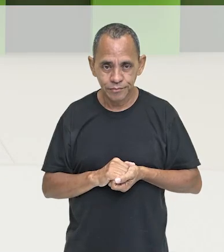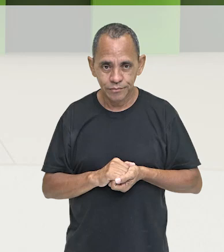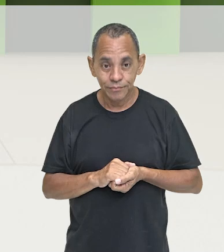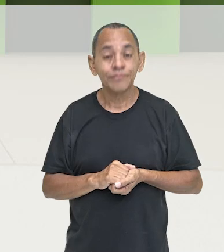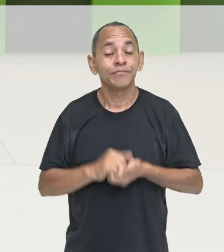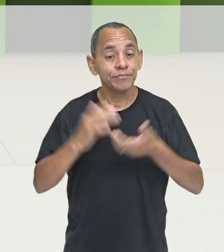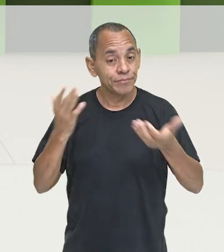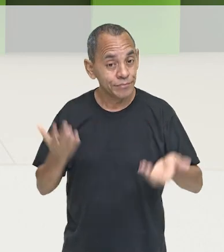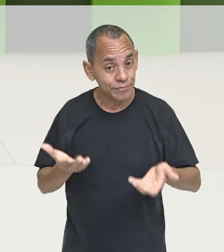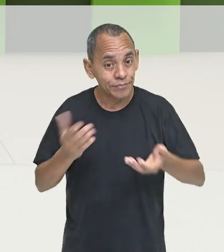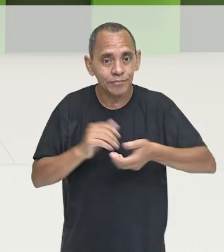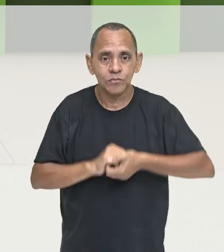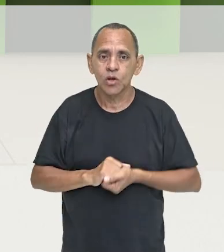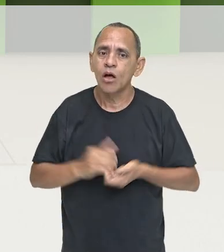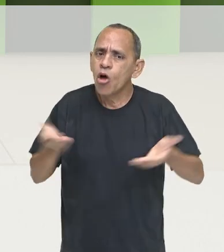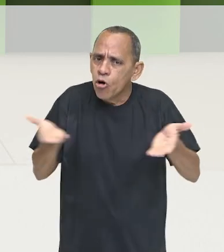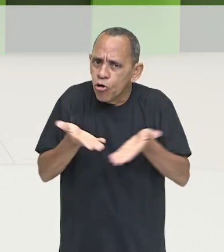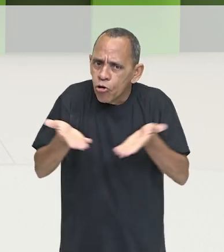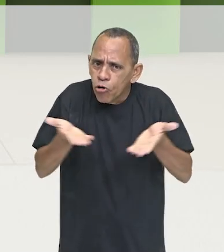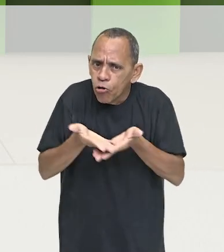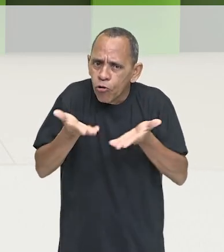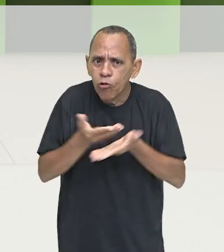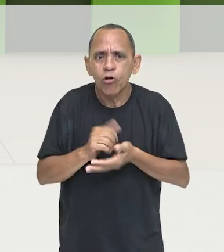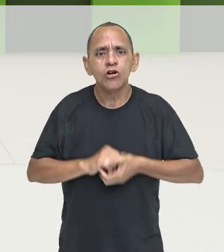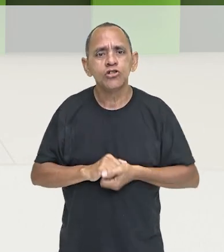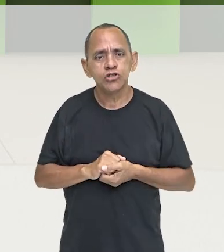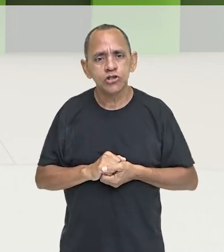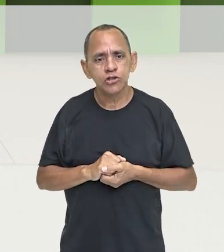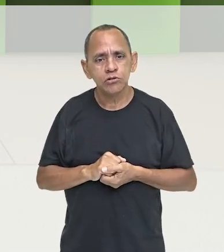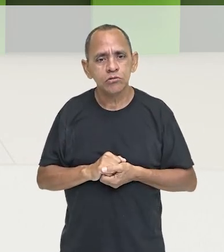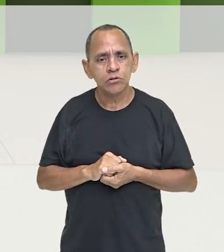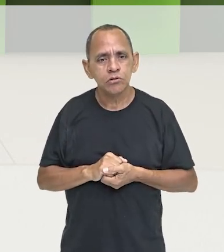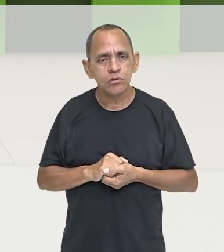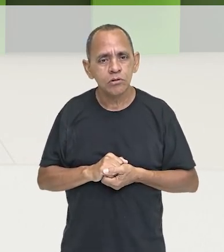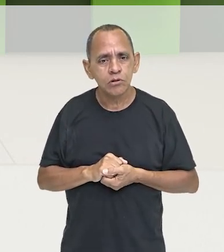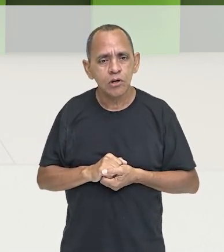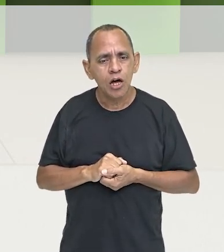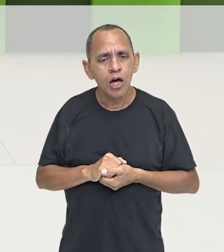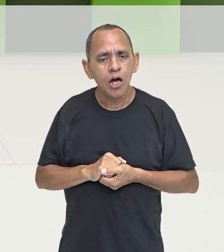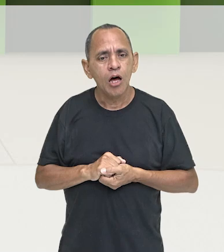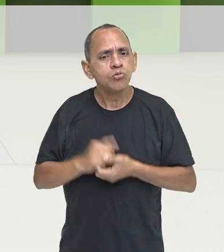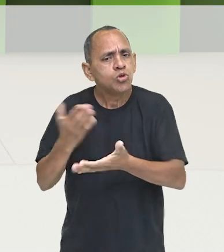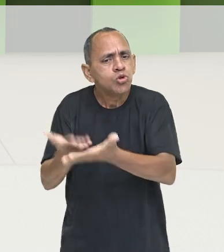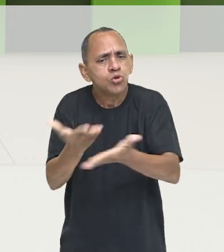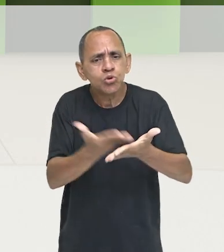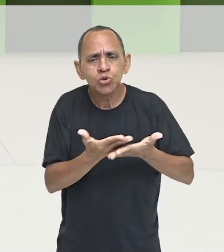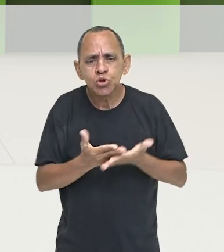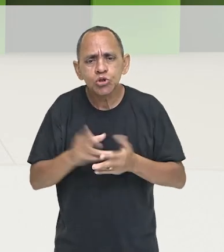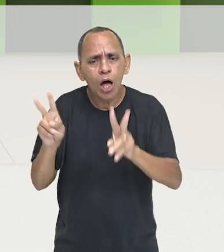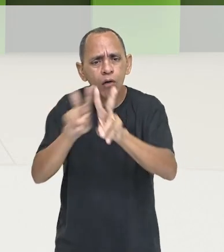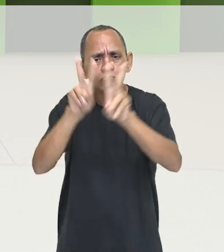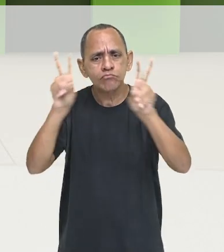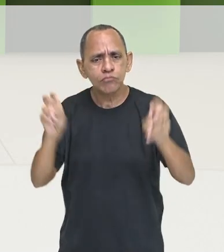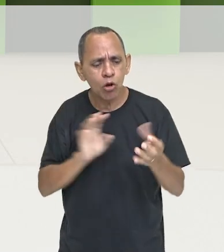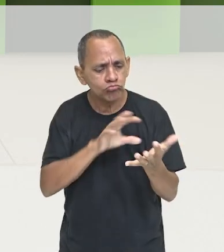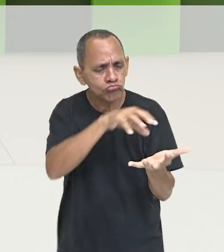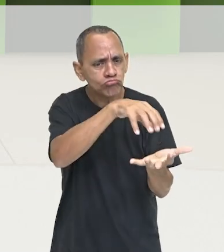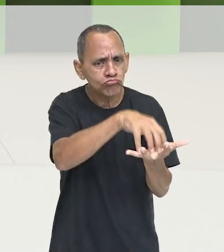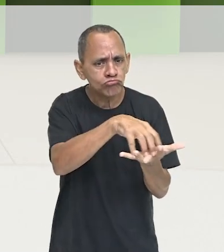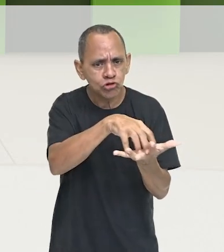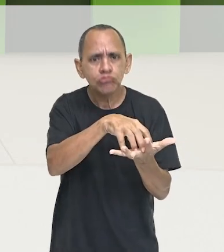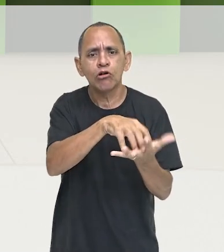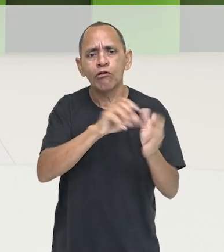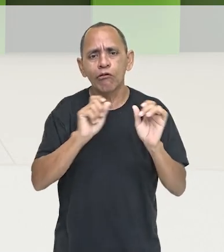Muito bem, pessoal. Hoje nós vamos falar sobre as usinas hidrelétricas